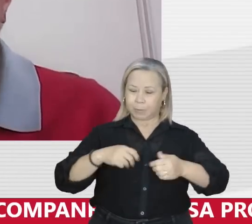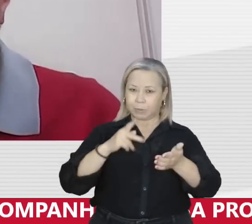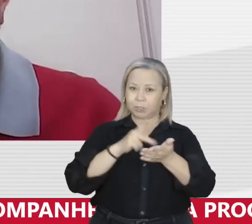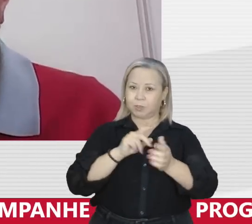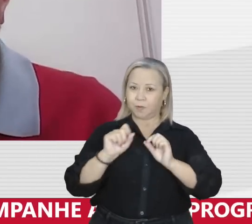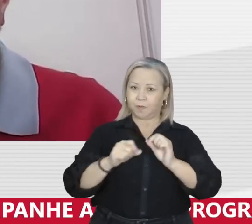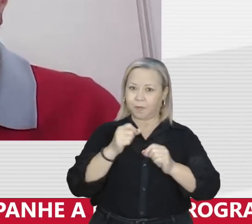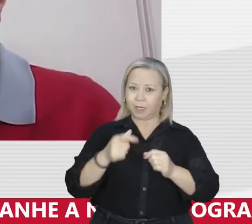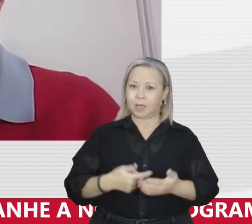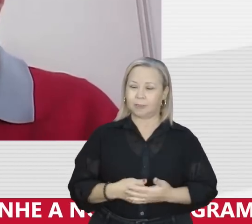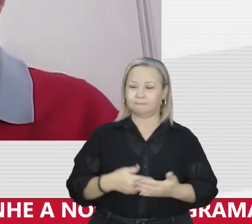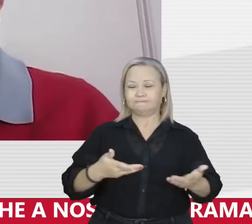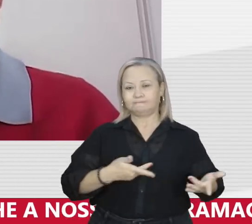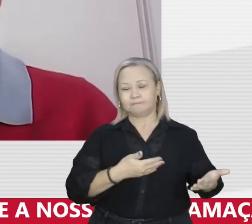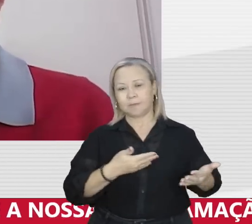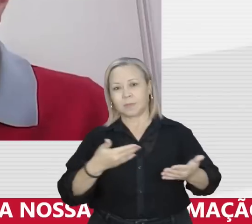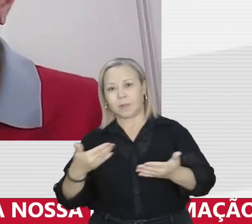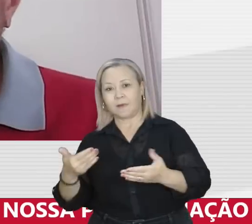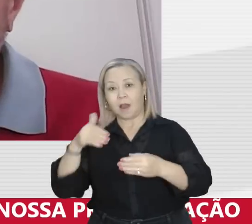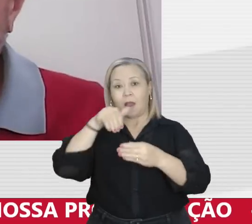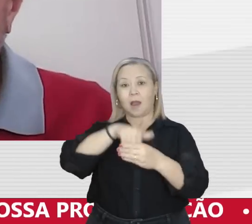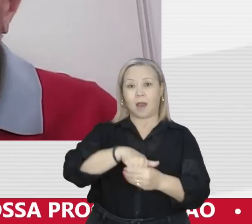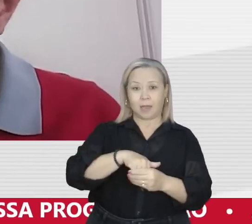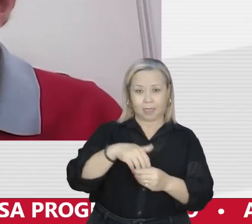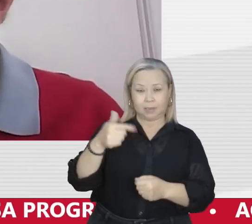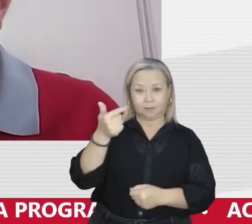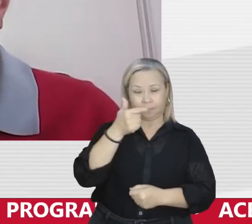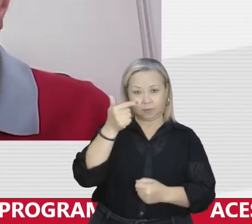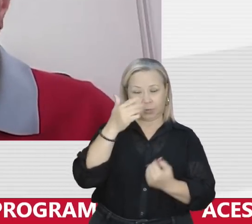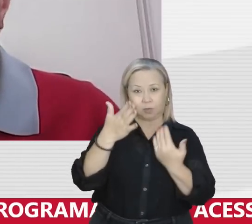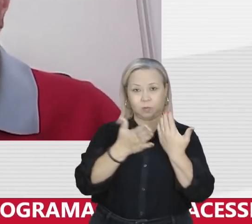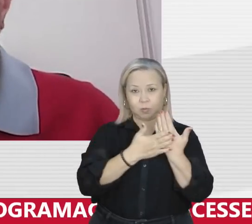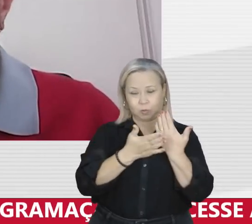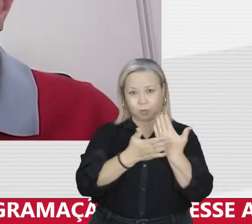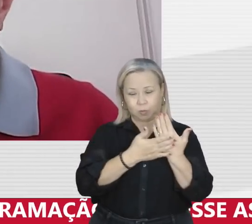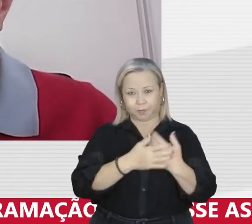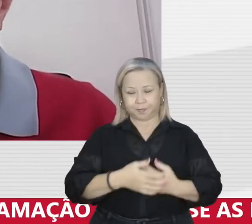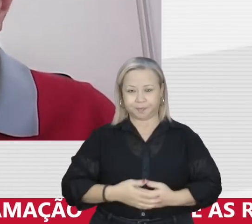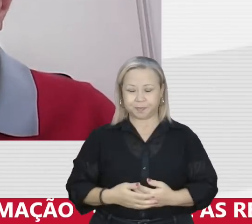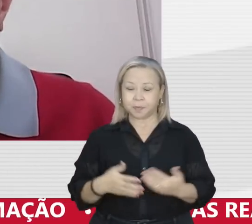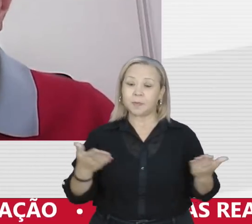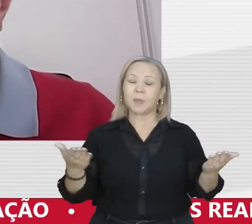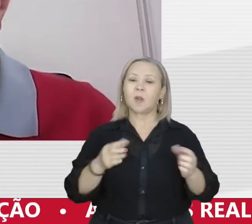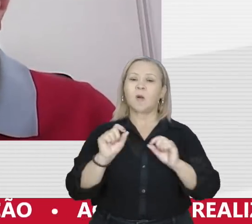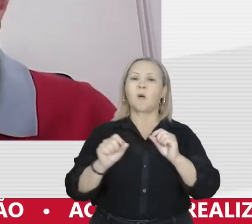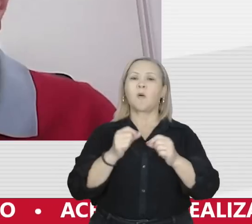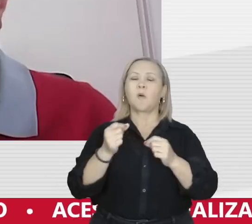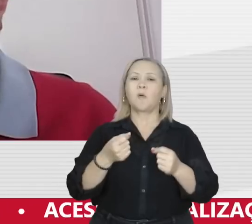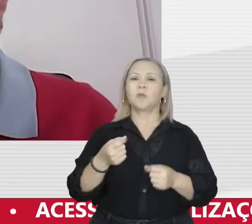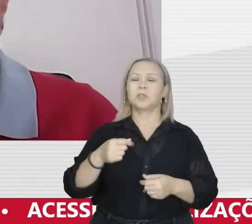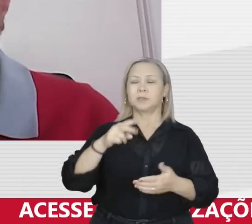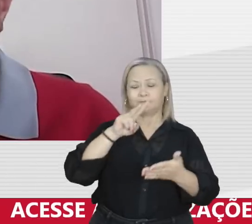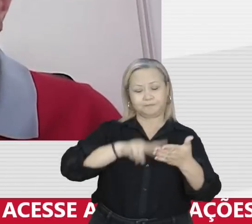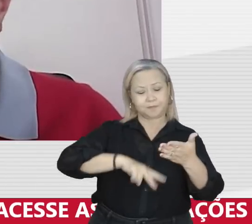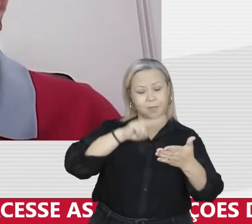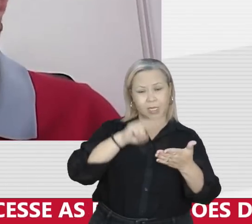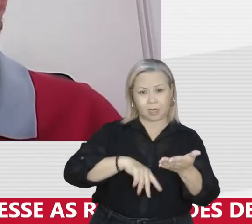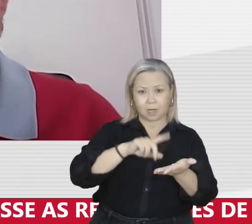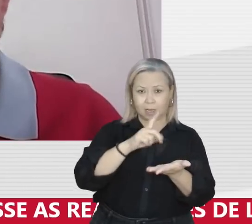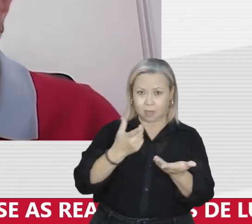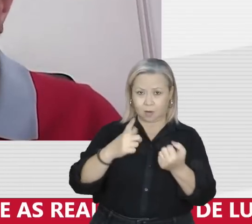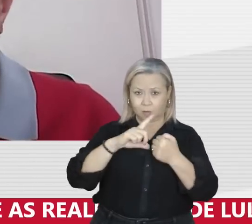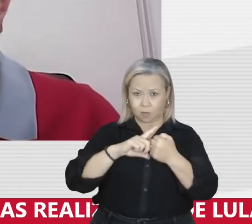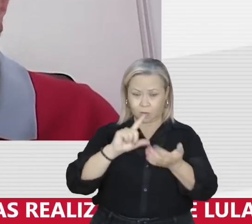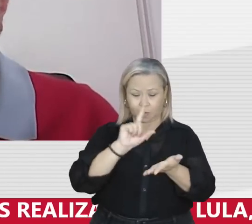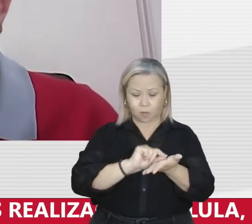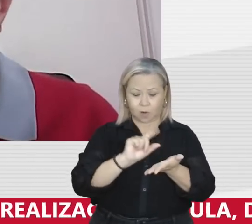eleição para o segundo turno. E hoje, o Paulo, quem leu o artigo do Merval Pereira e assistiu ontem o